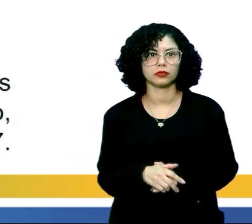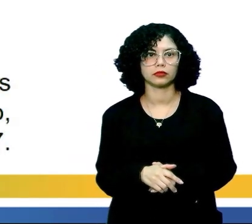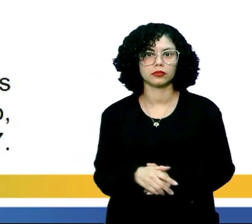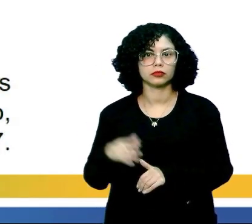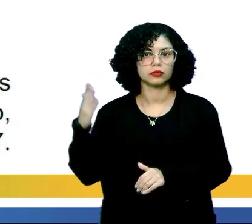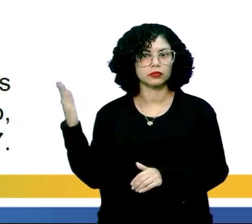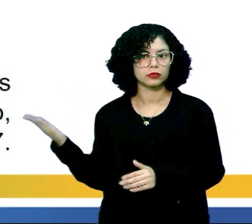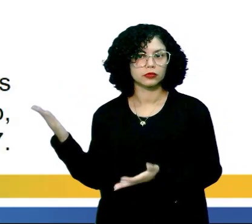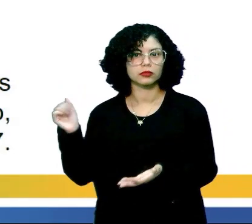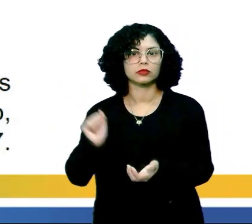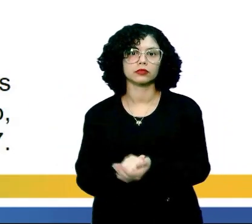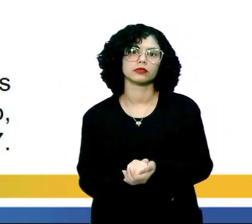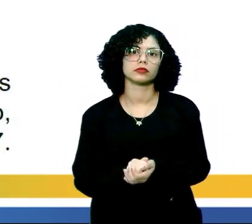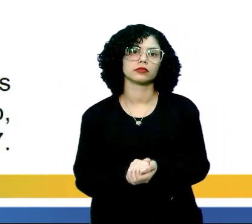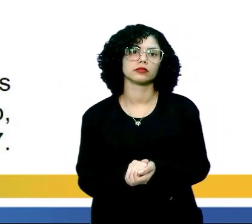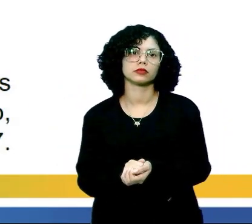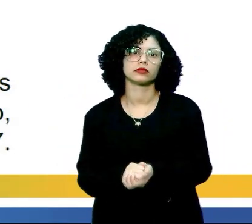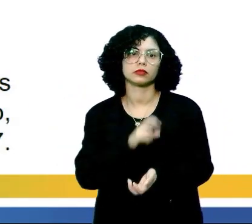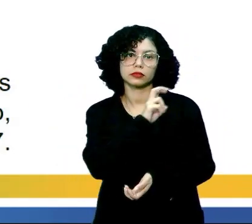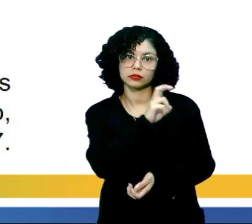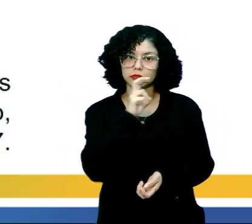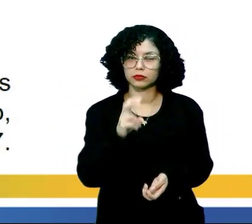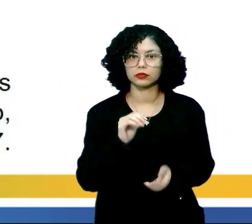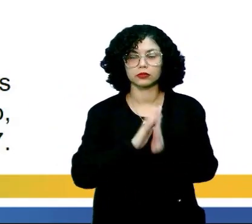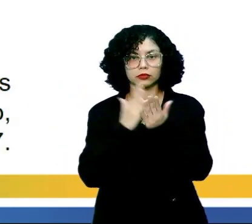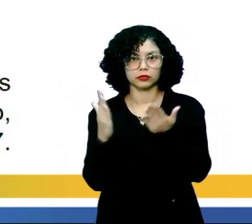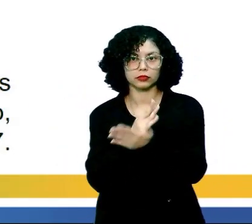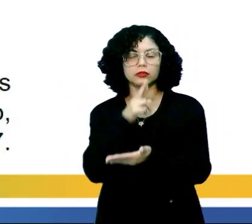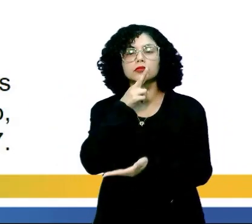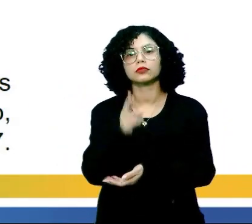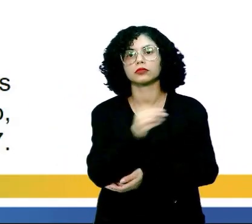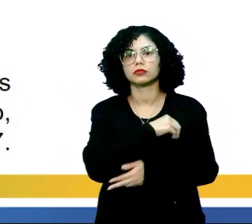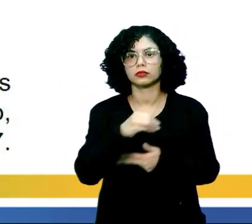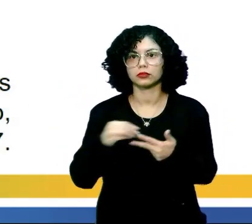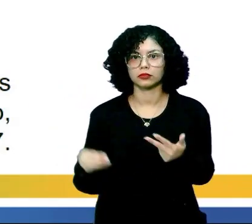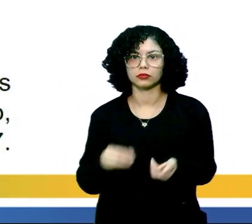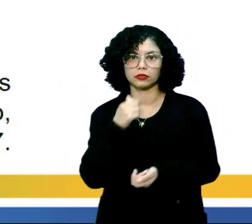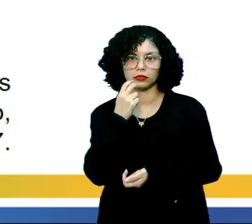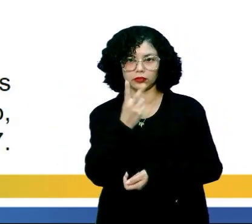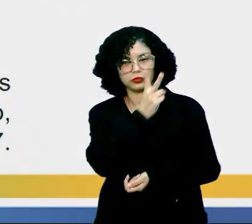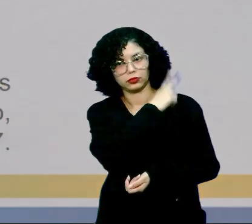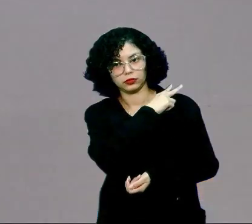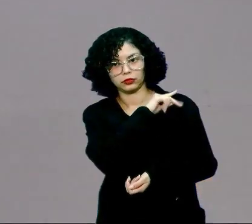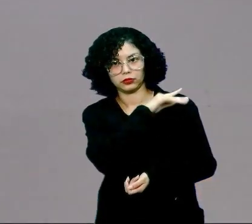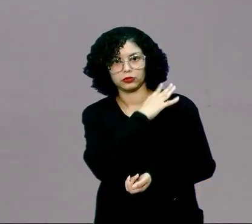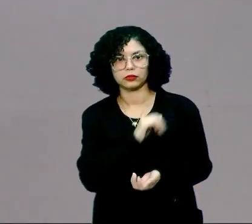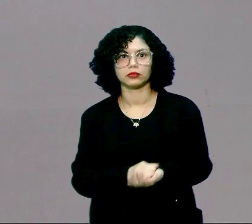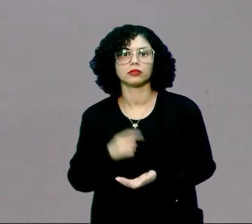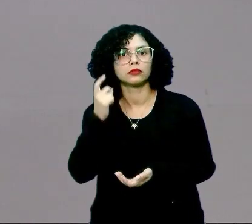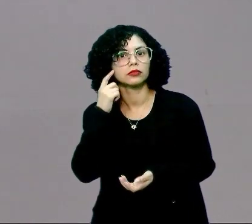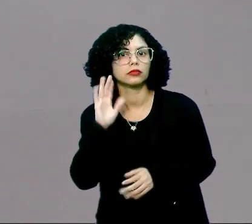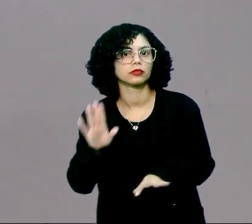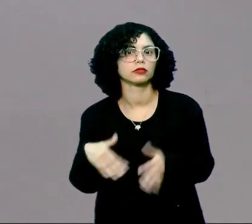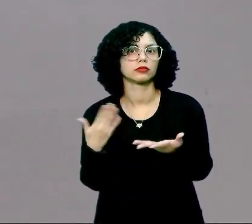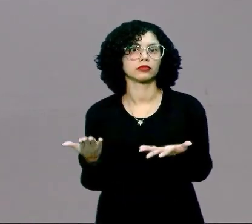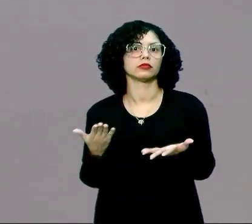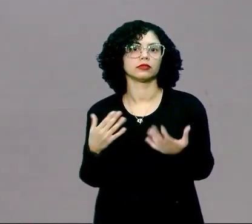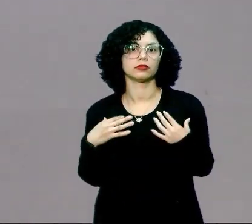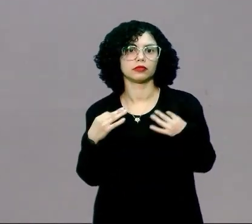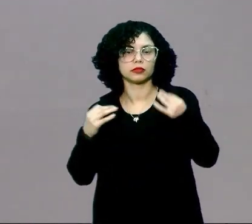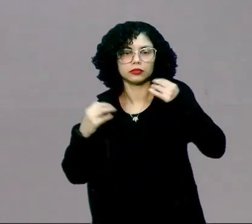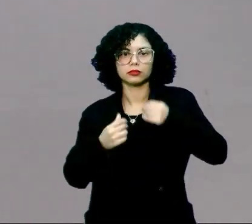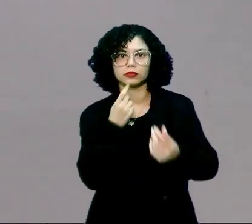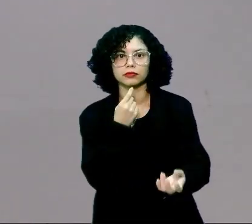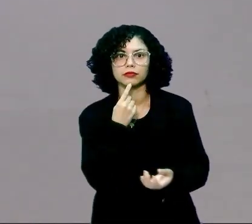Eu trouxe também a questão 155 do livro Resolva Enem 2. E aí você fica pensando, qual é, professora? Tem um